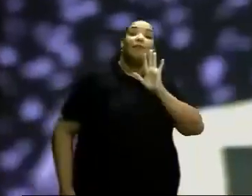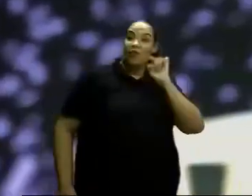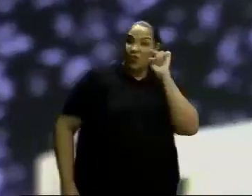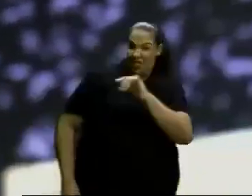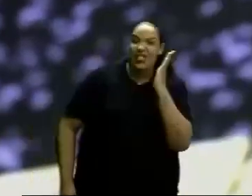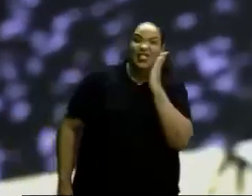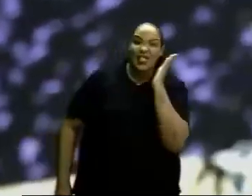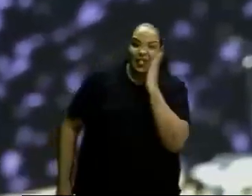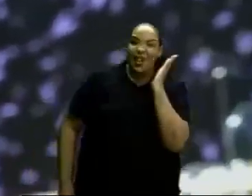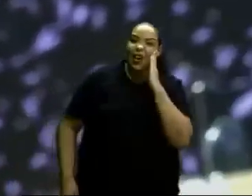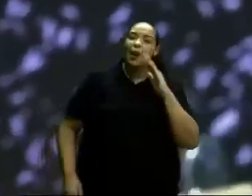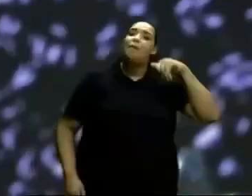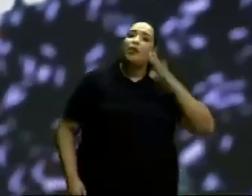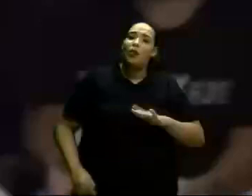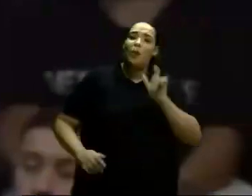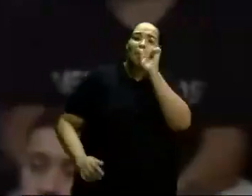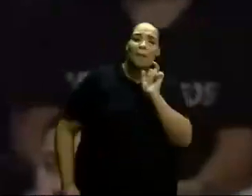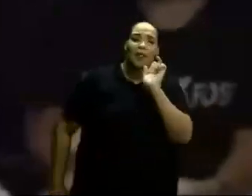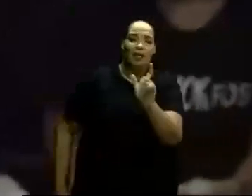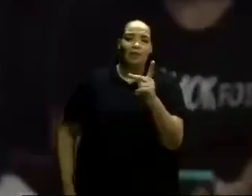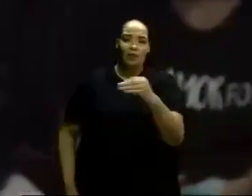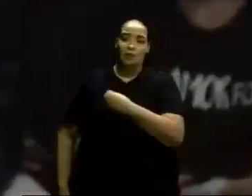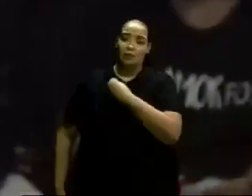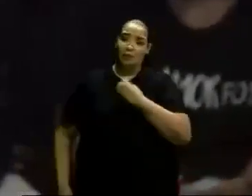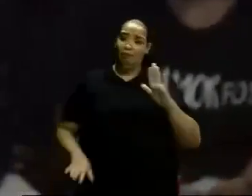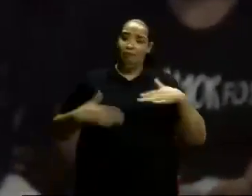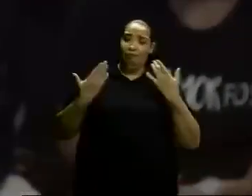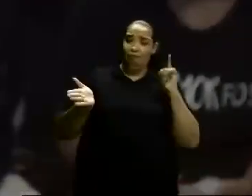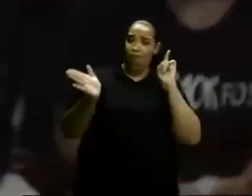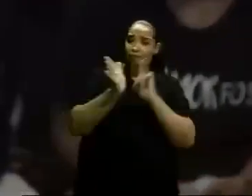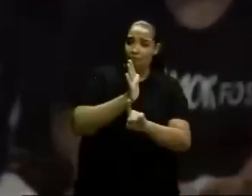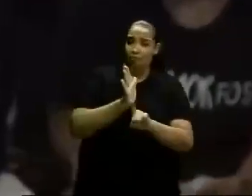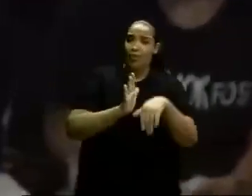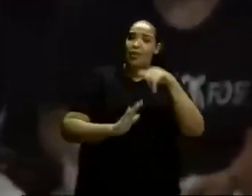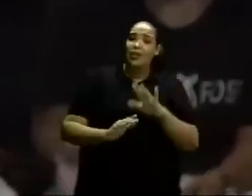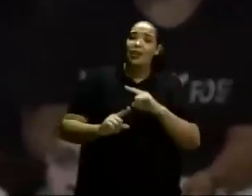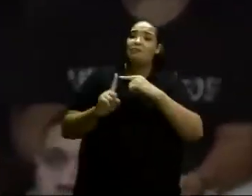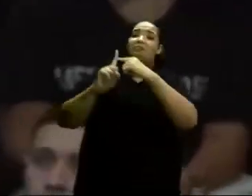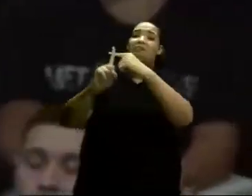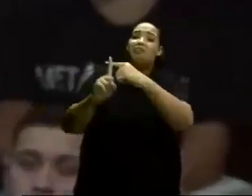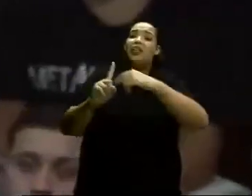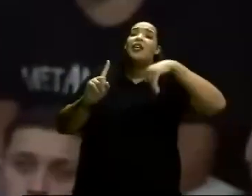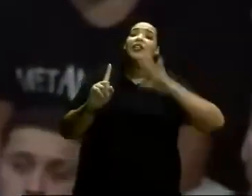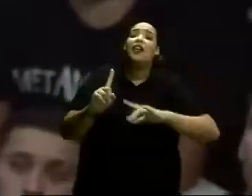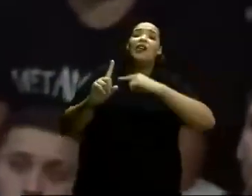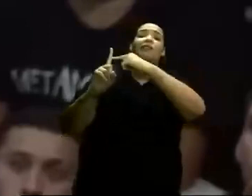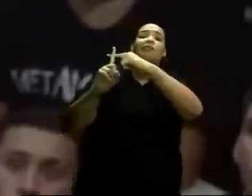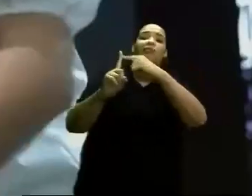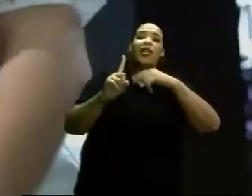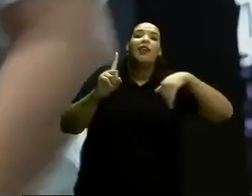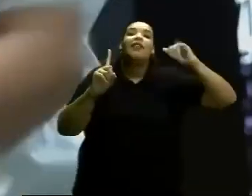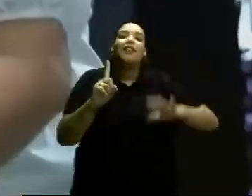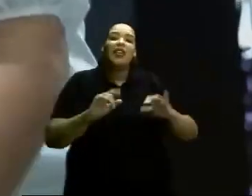você sabe qual é a palavra que Deus tem sobre a sua. Então a pergunta é: quem está pendurado? Quem está no calvário? Quem está